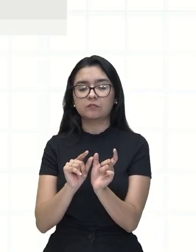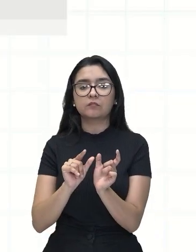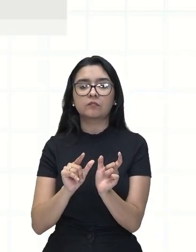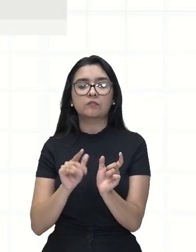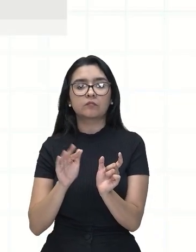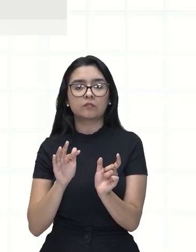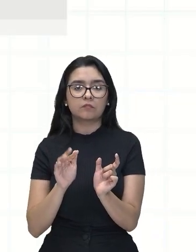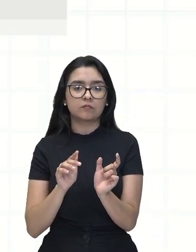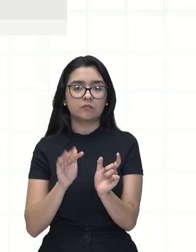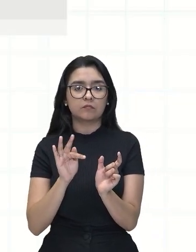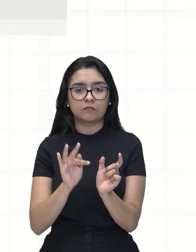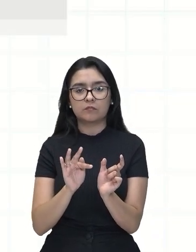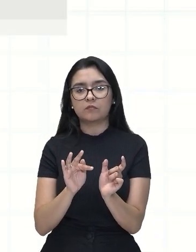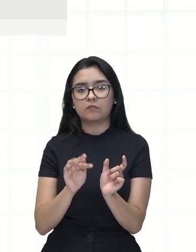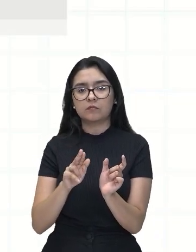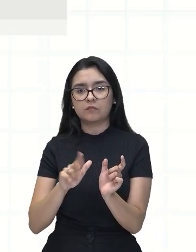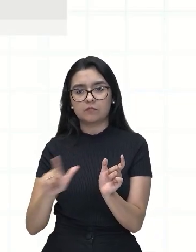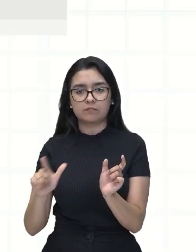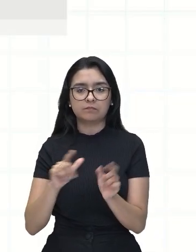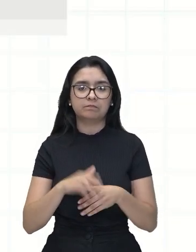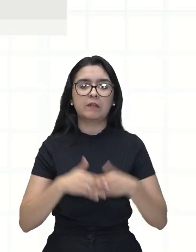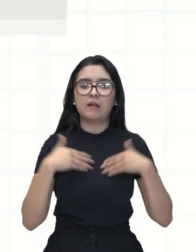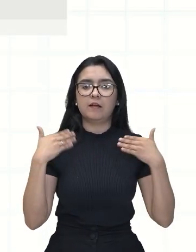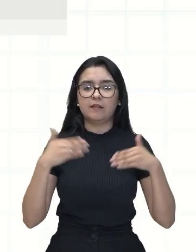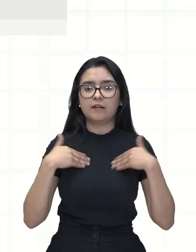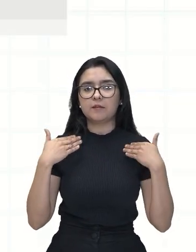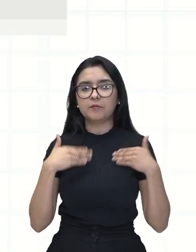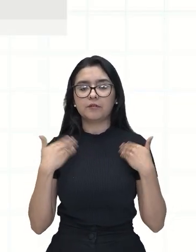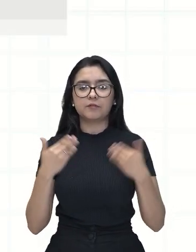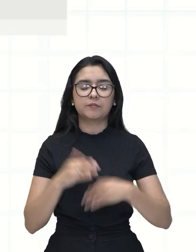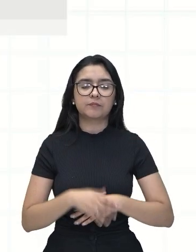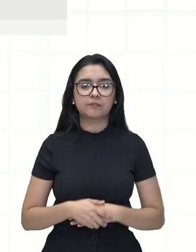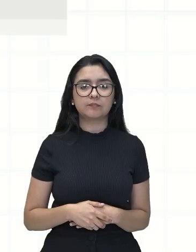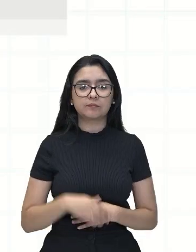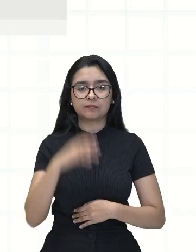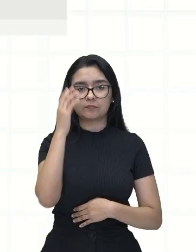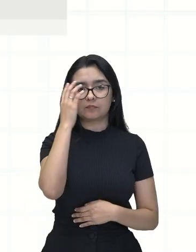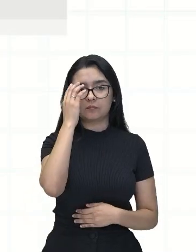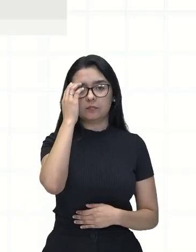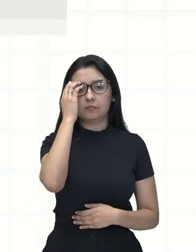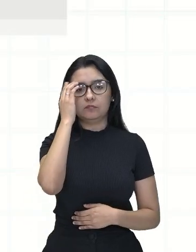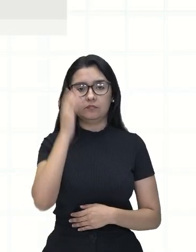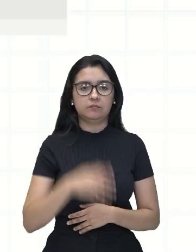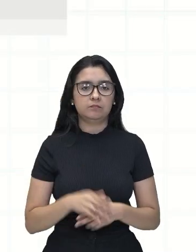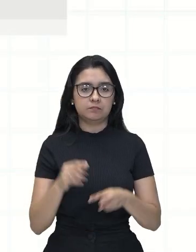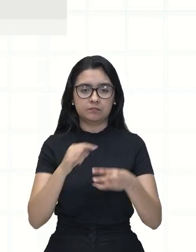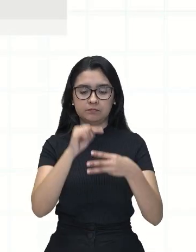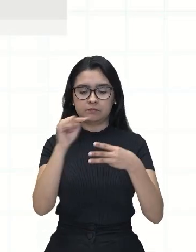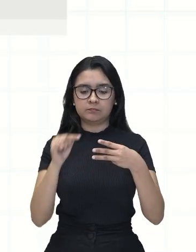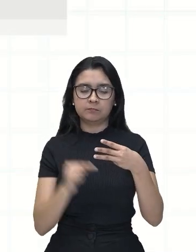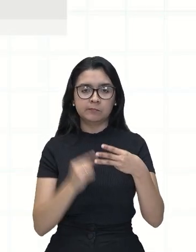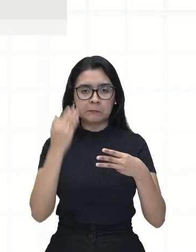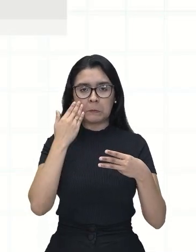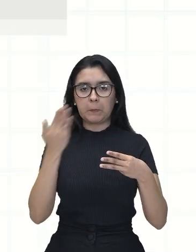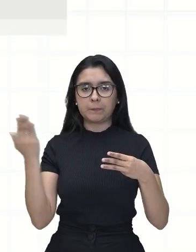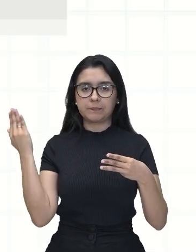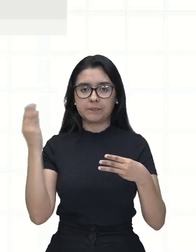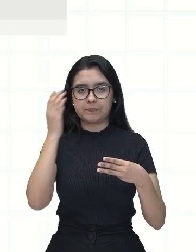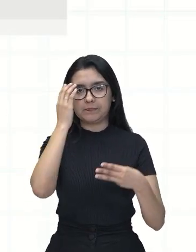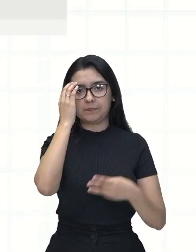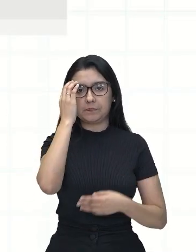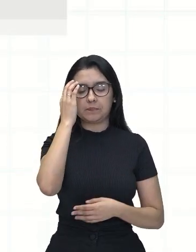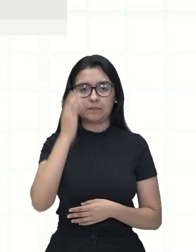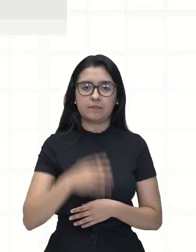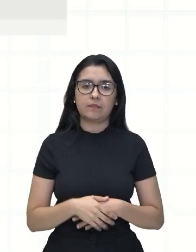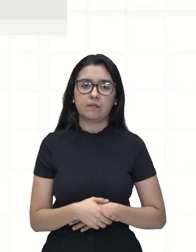de alegria, né, alegre. Então, já tivemos fearless, breakable, o joyful,